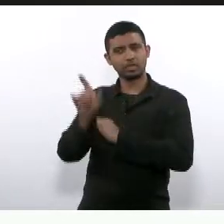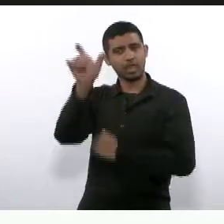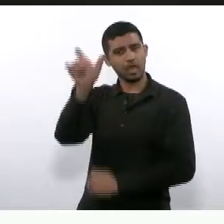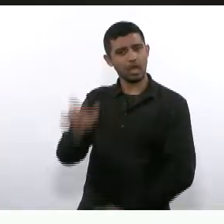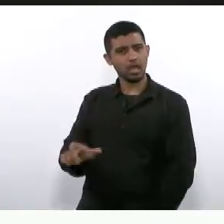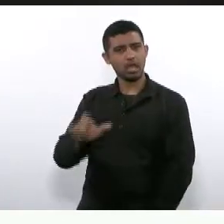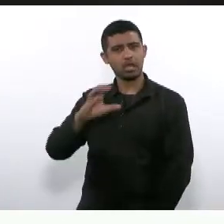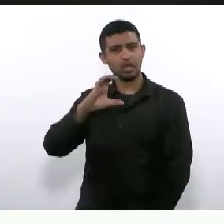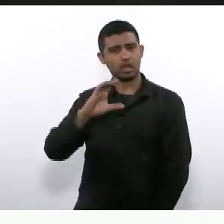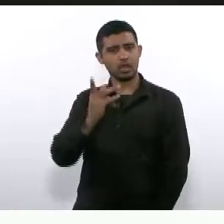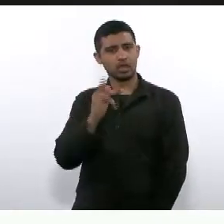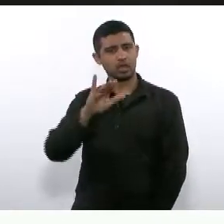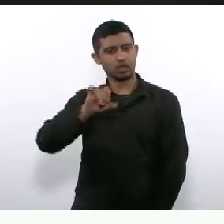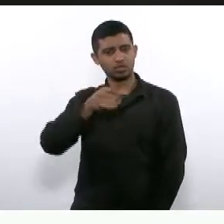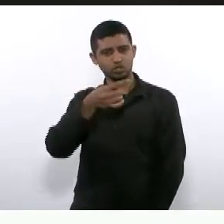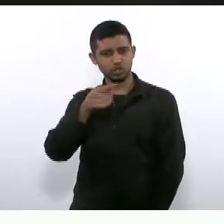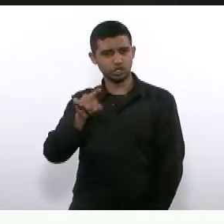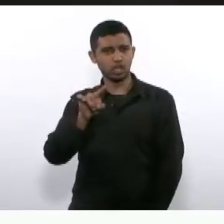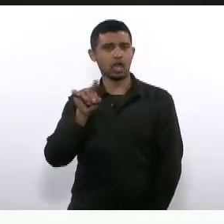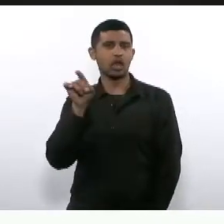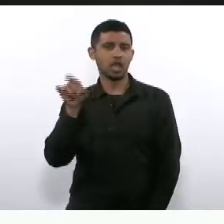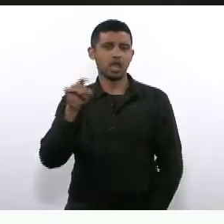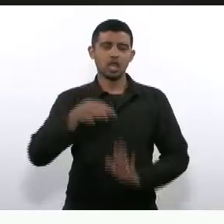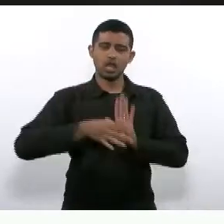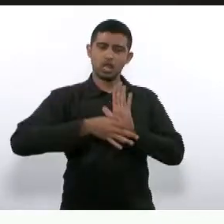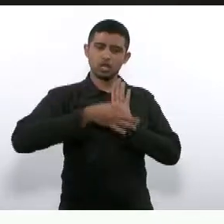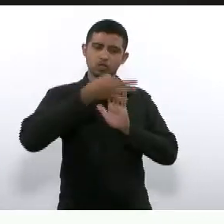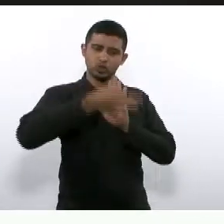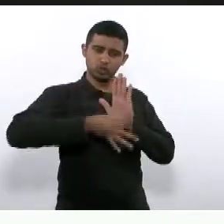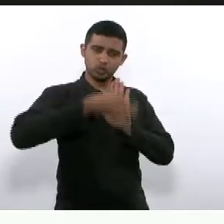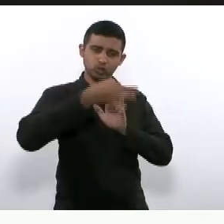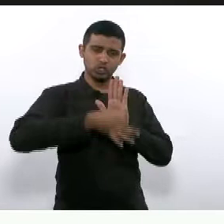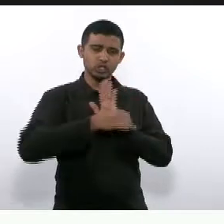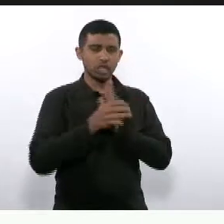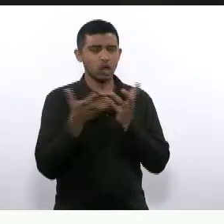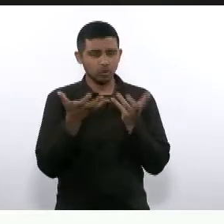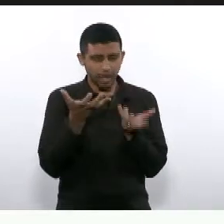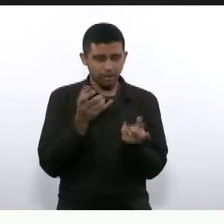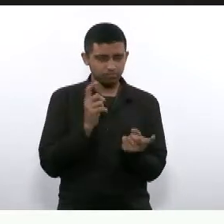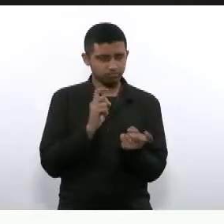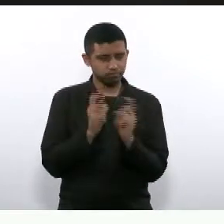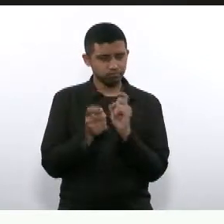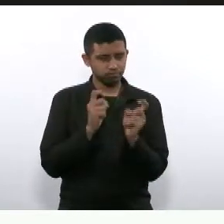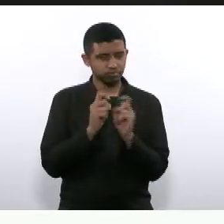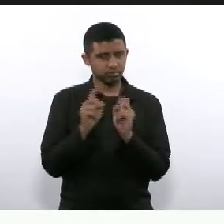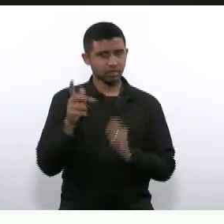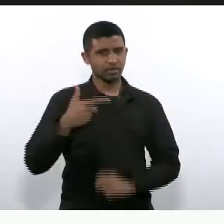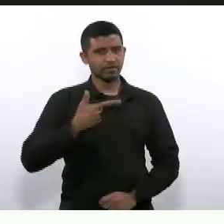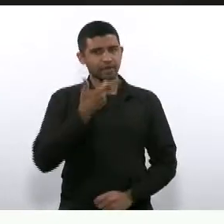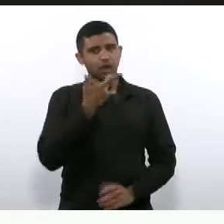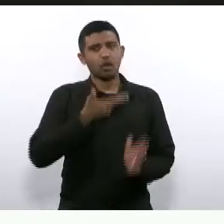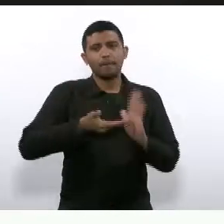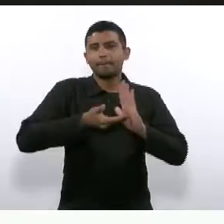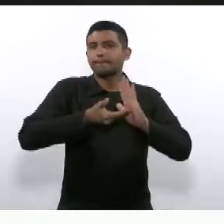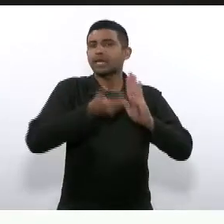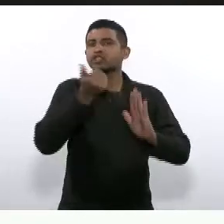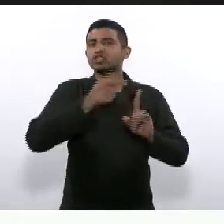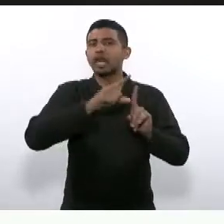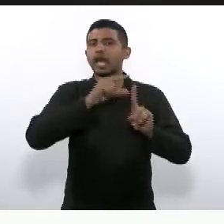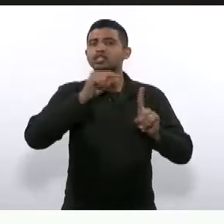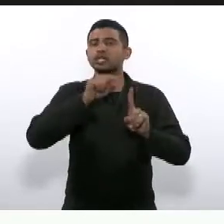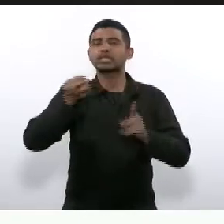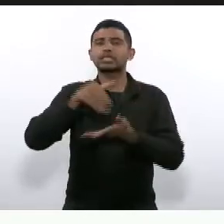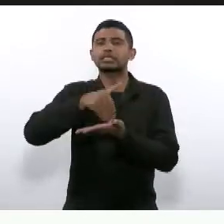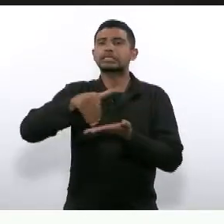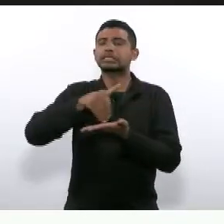se deseja reconsiderar a sugestão que fez da retirada da indicação da